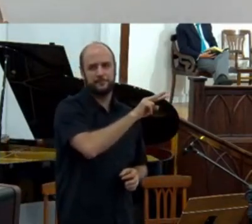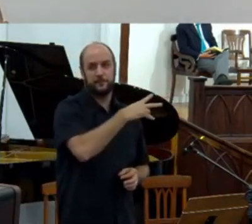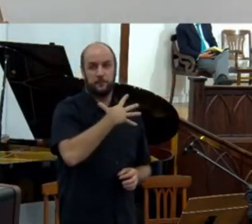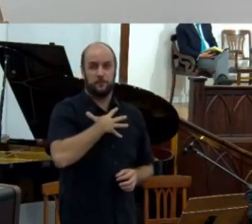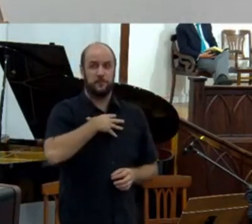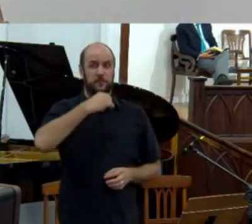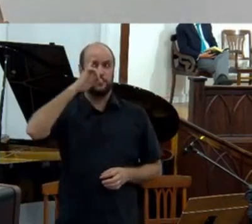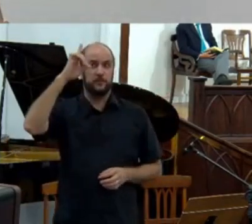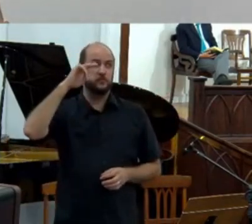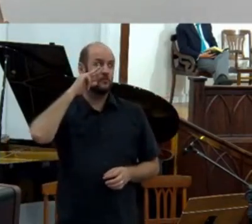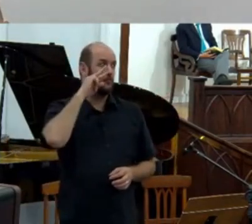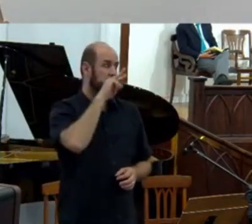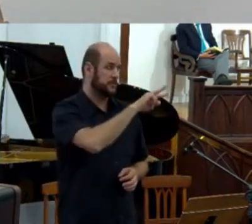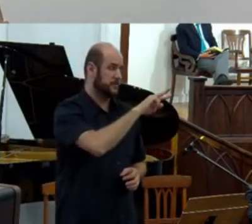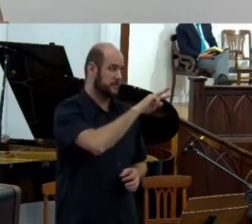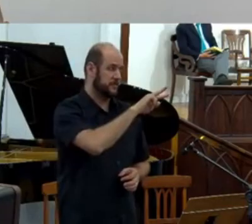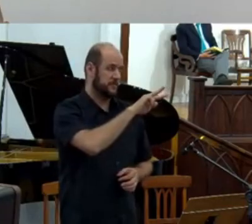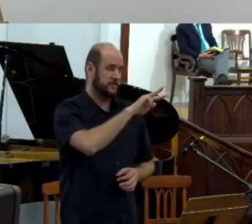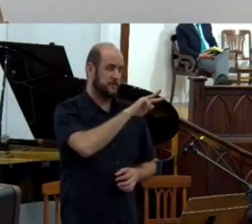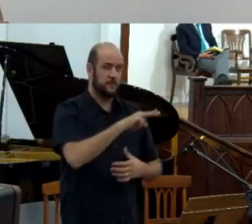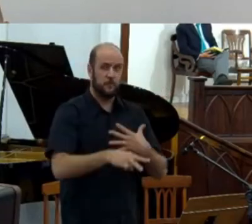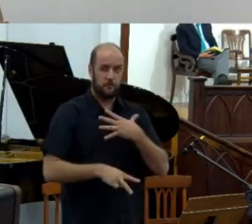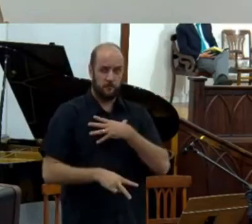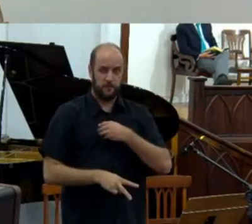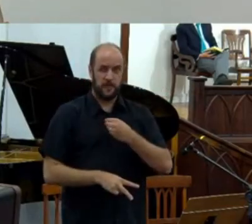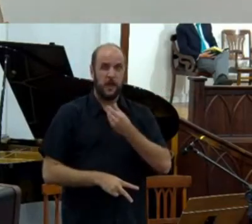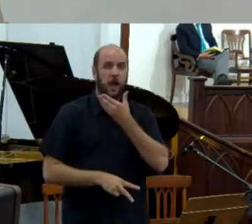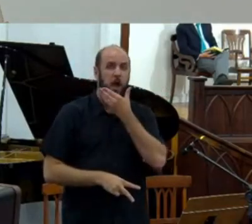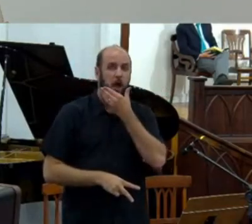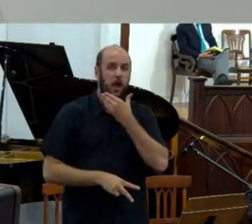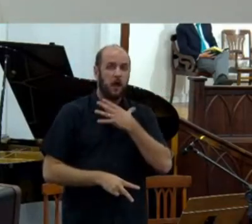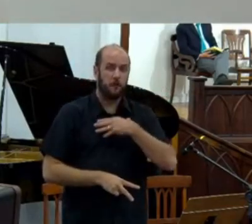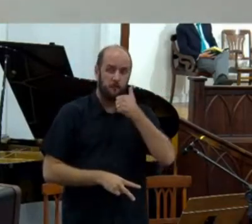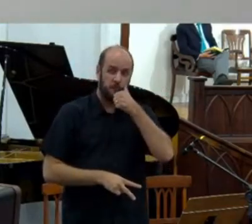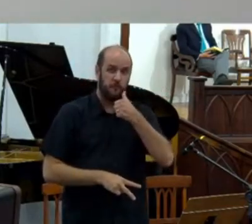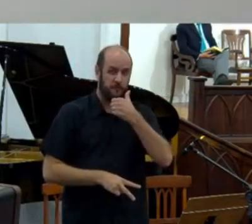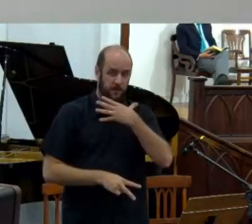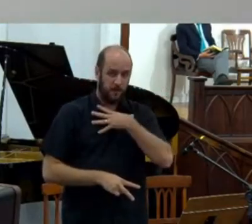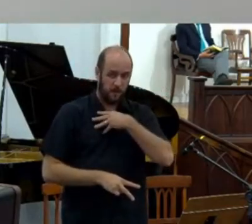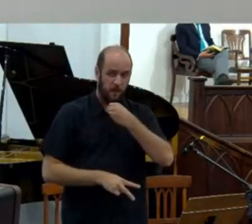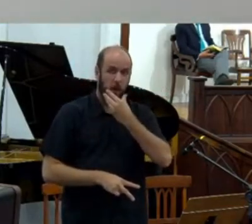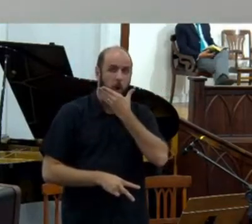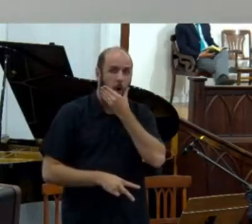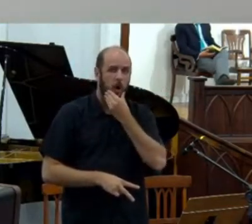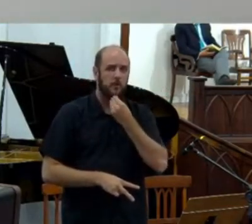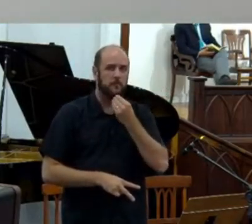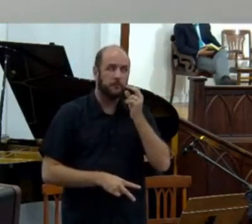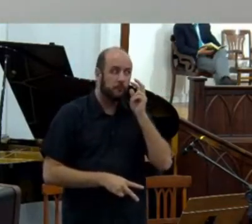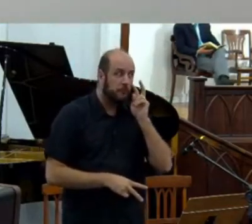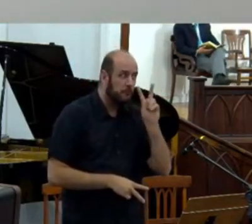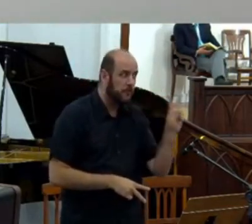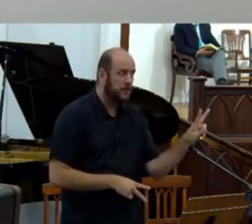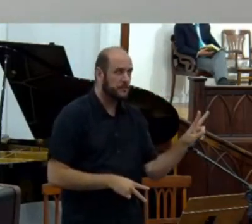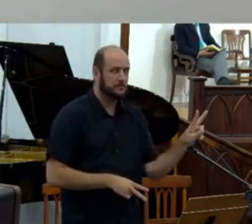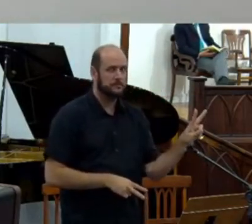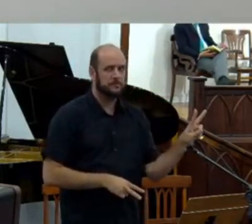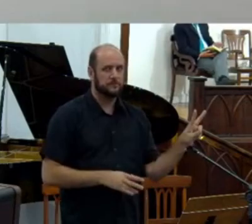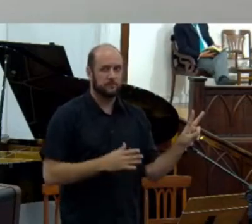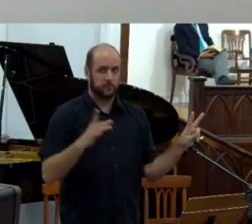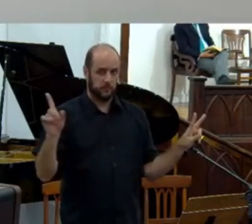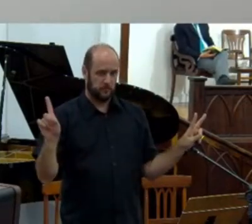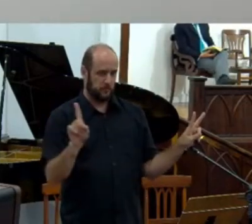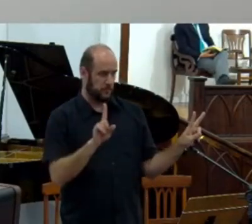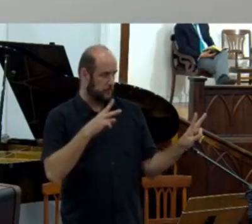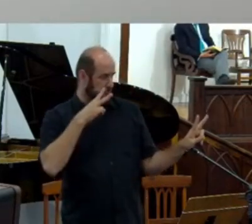viram as filhas dos homens como bonitas. A ideia é, os filhos de Deus viram as filhas dos